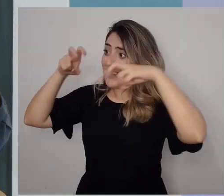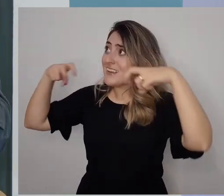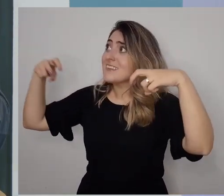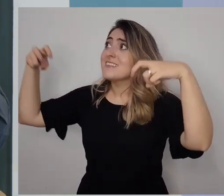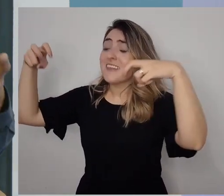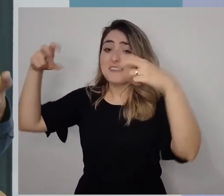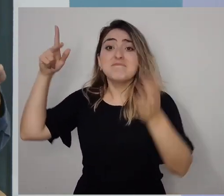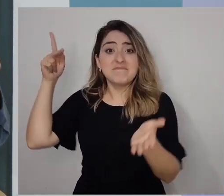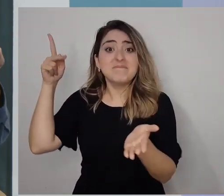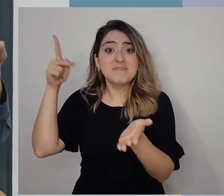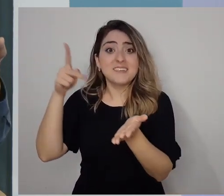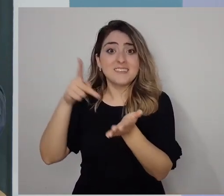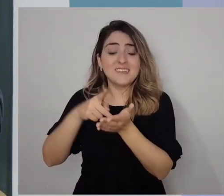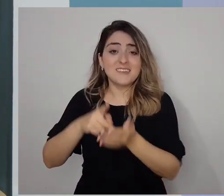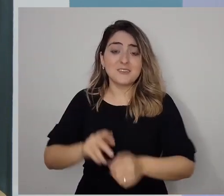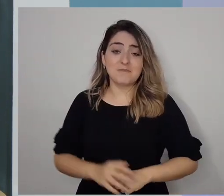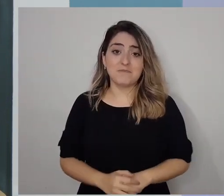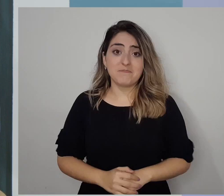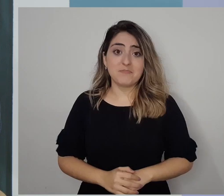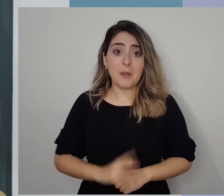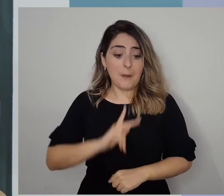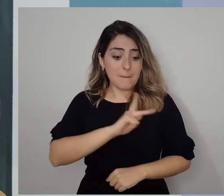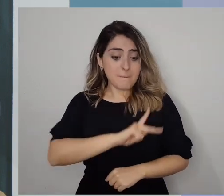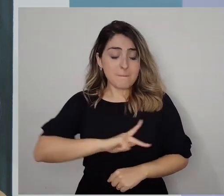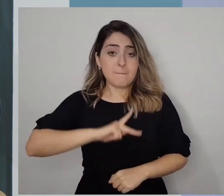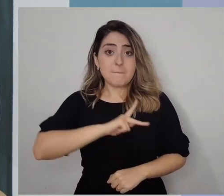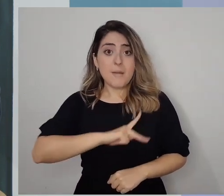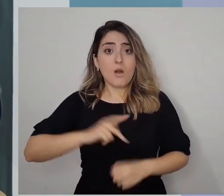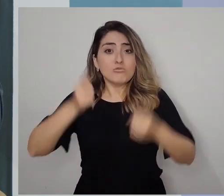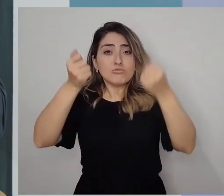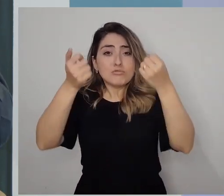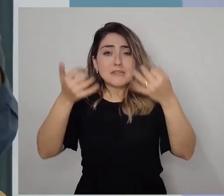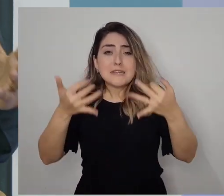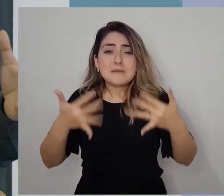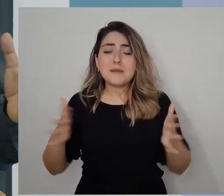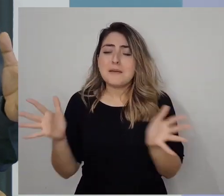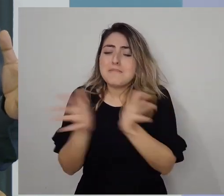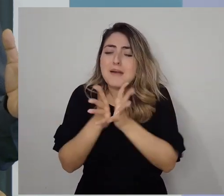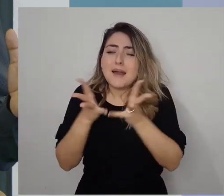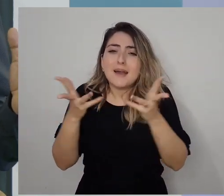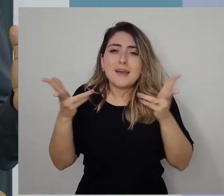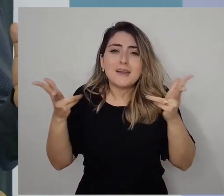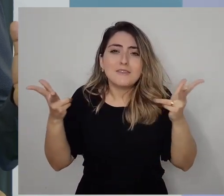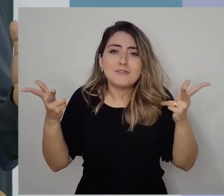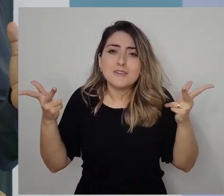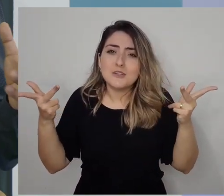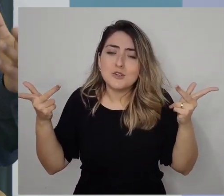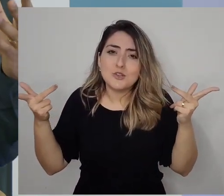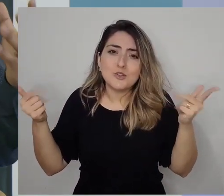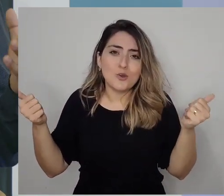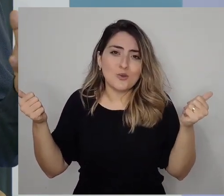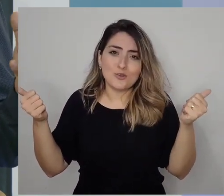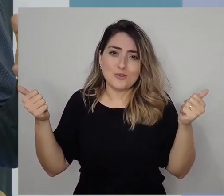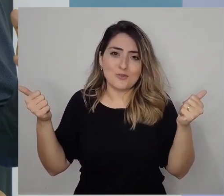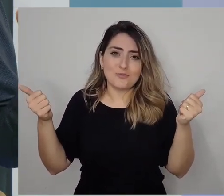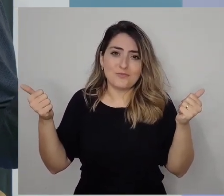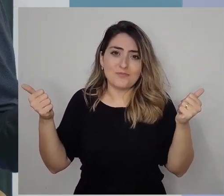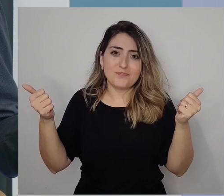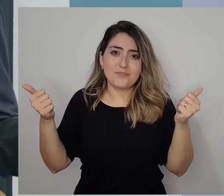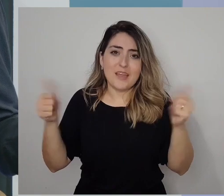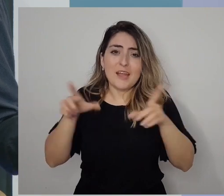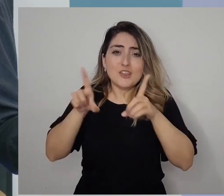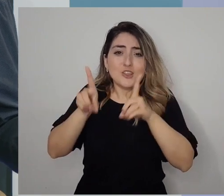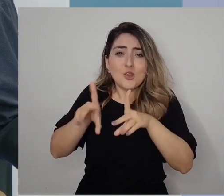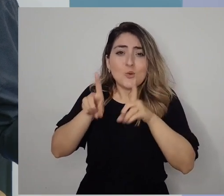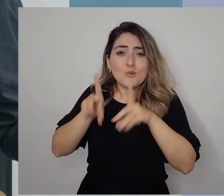para explorar todo o conteúdo, mas Paulo está falando de uma das doutrinas mais lindas que existe na enciclopédia cristã, a doutrina da nossa